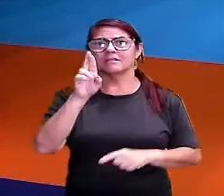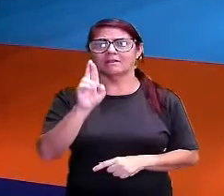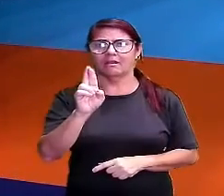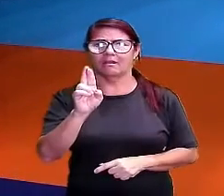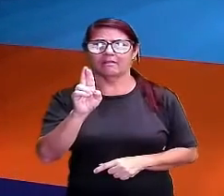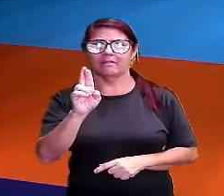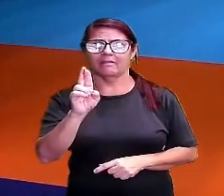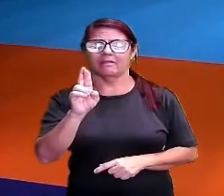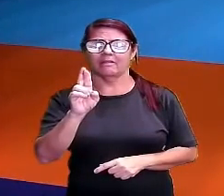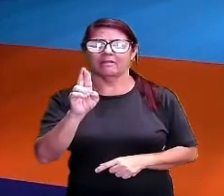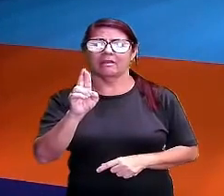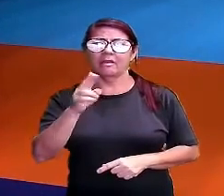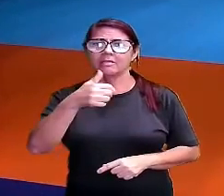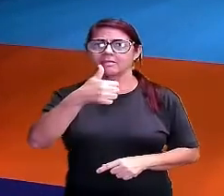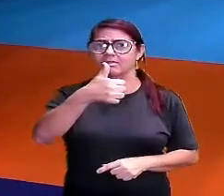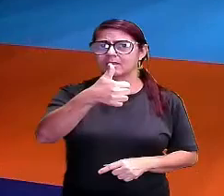a